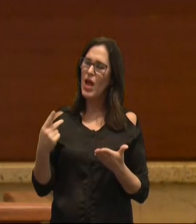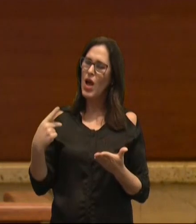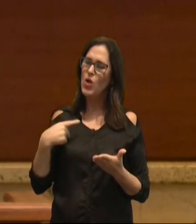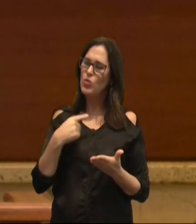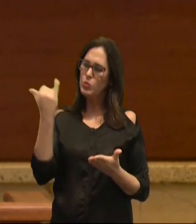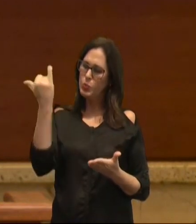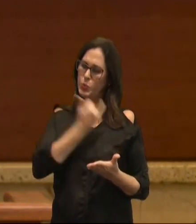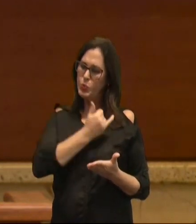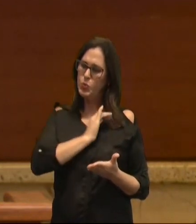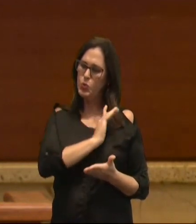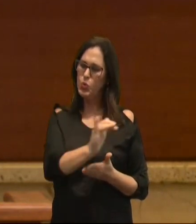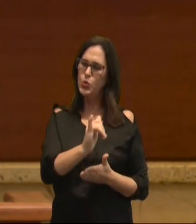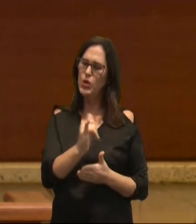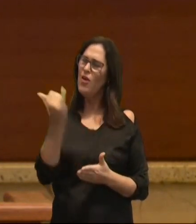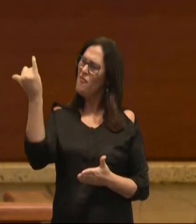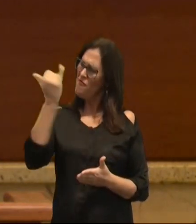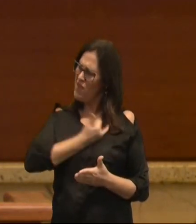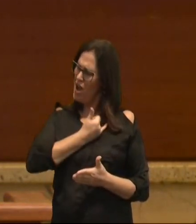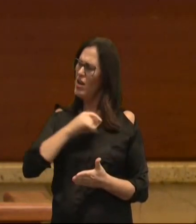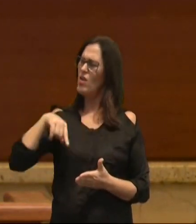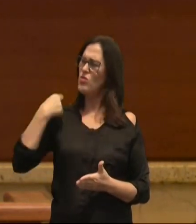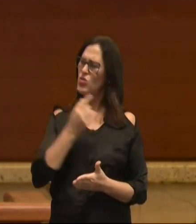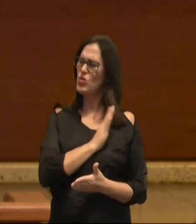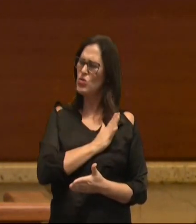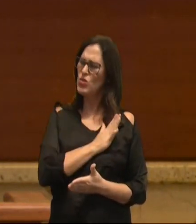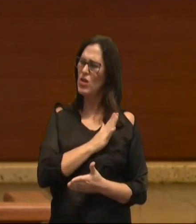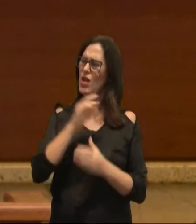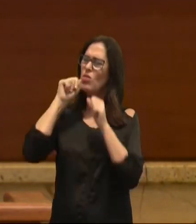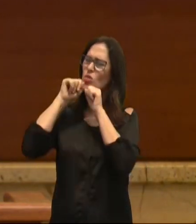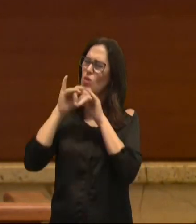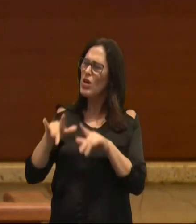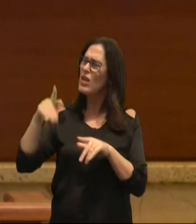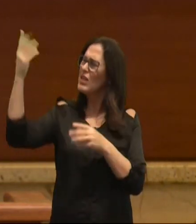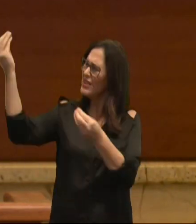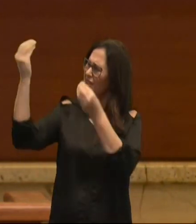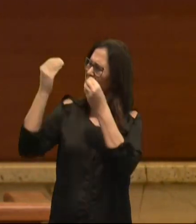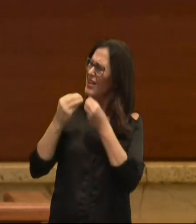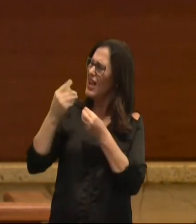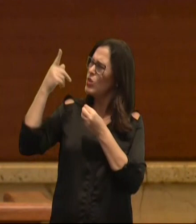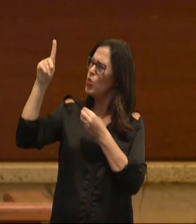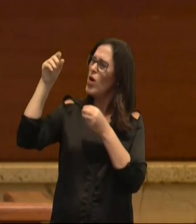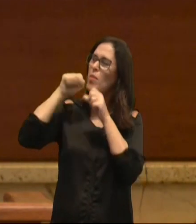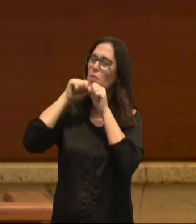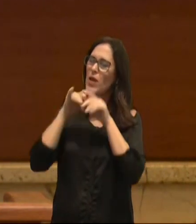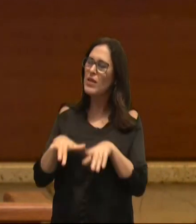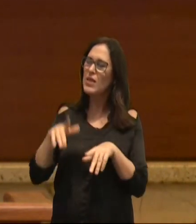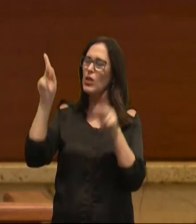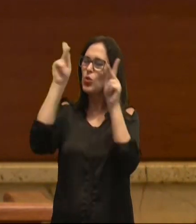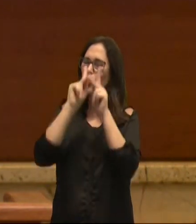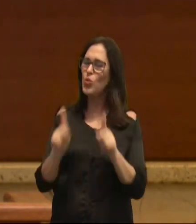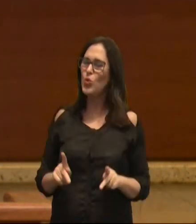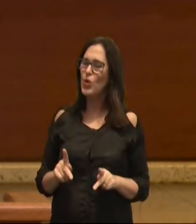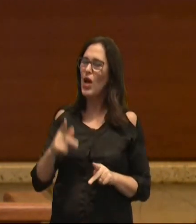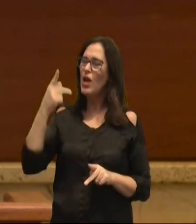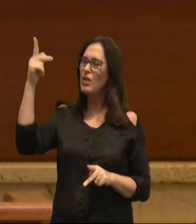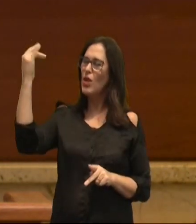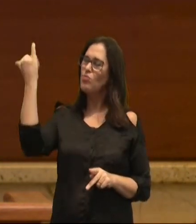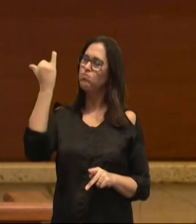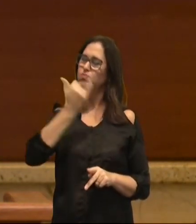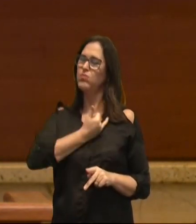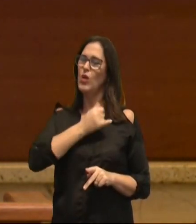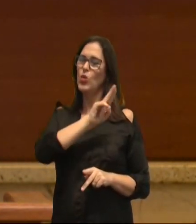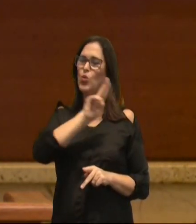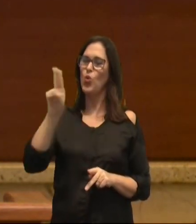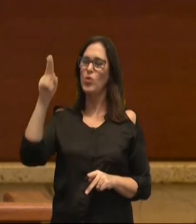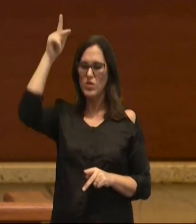corações, para que o Senhor fale ao nosso coração. Nos abençoe, derrame sobre nós a Tua bênção, a Tua paz e o Teu recado, no